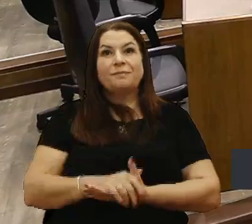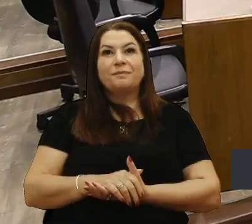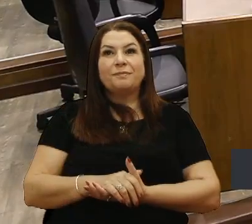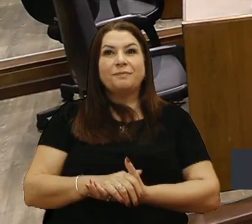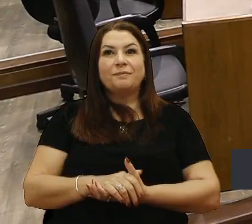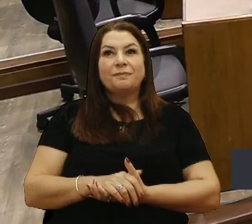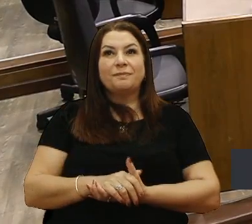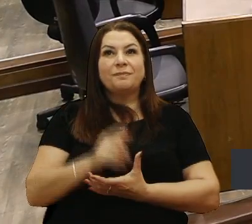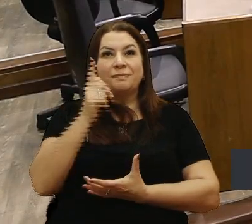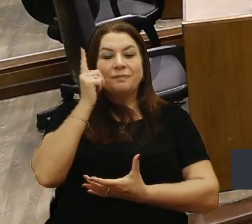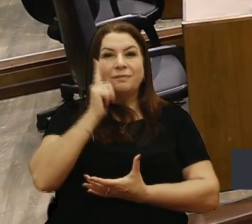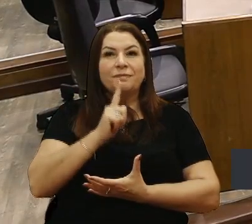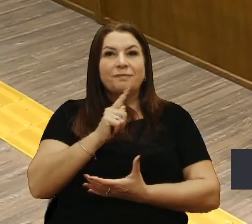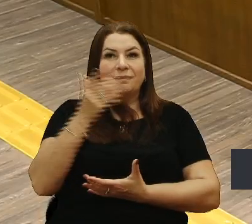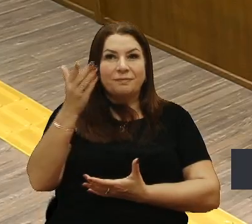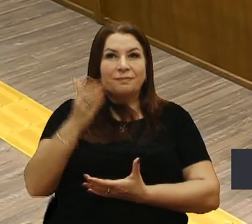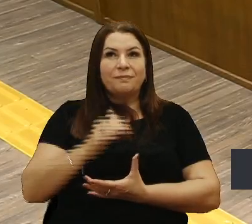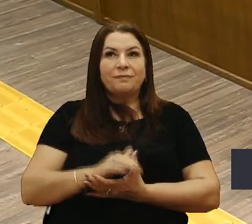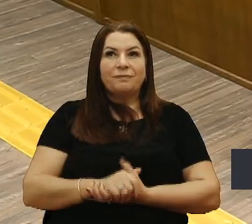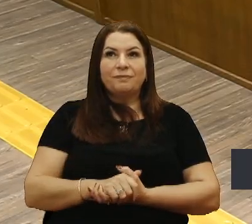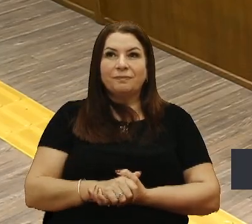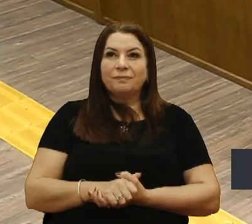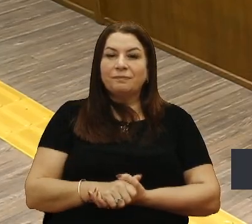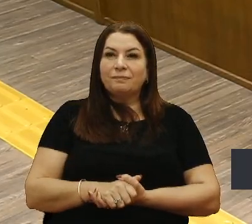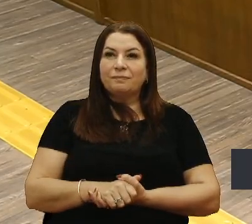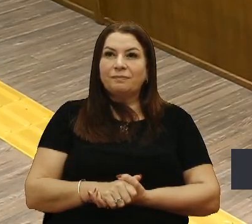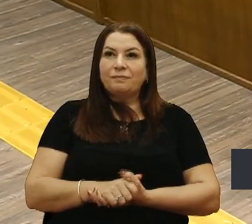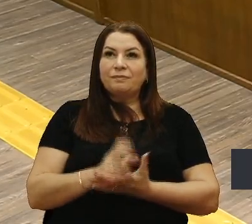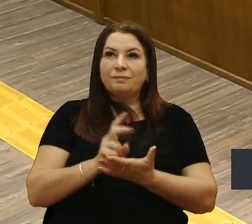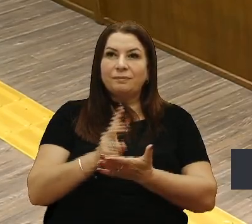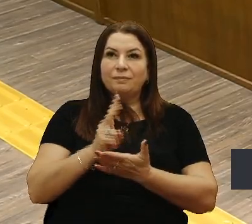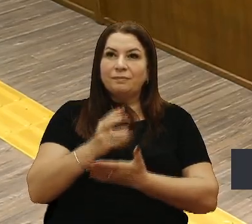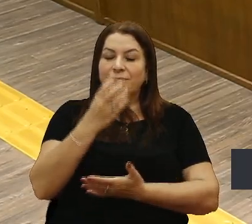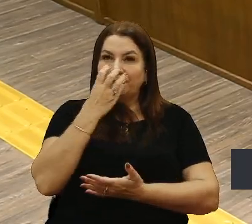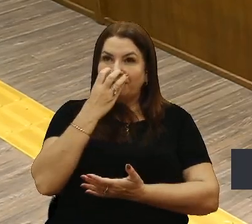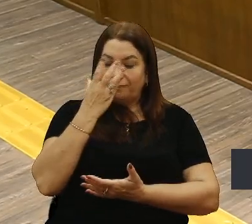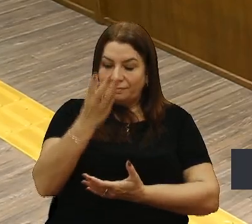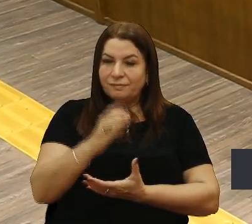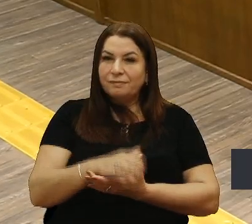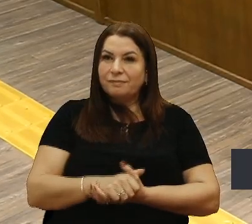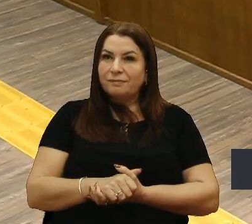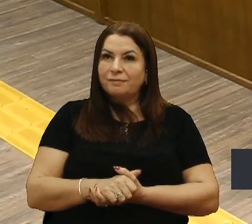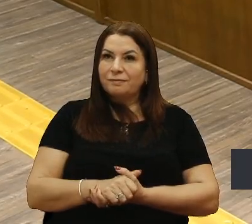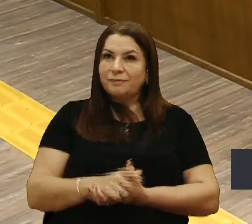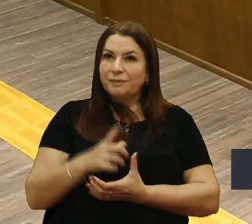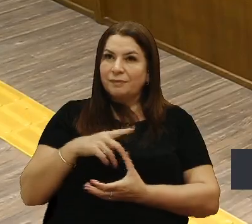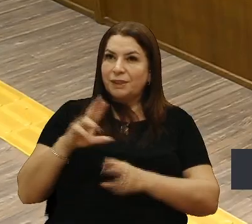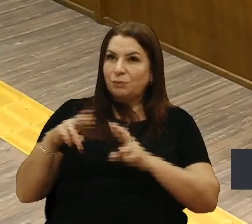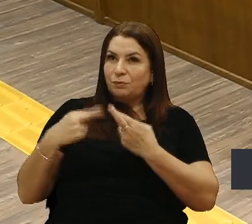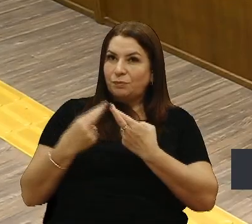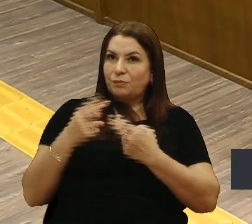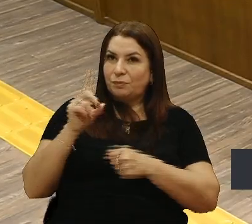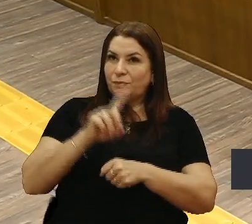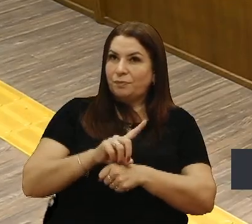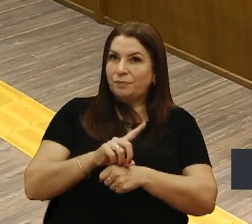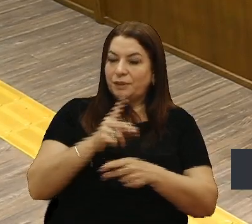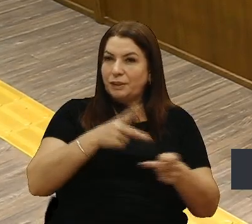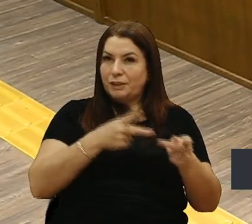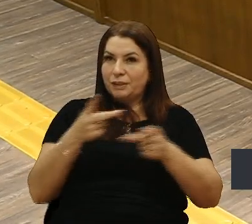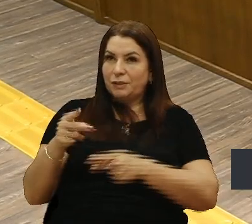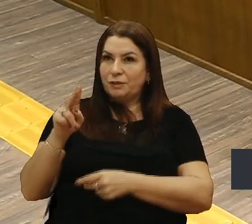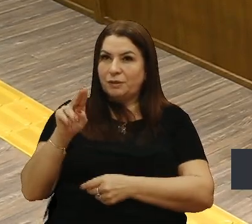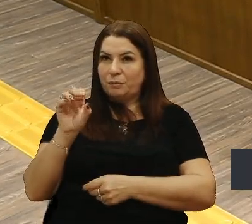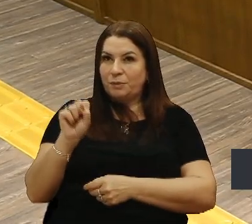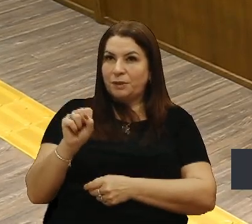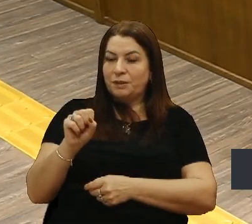Lucas Carenhato, com a palavra. Seguindo nos cachorros, tive uma reunião esses dias, estive visitando a UBS